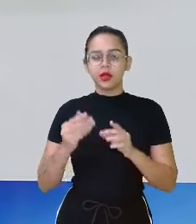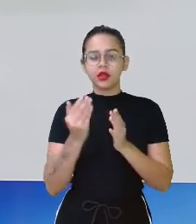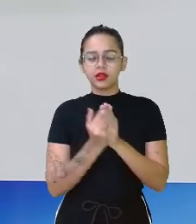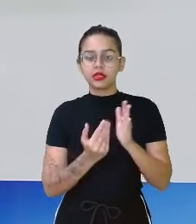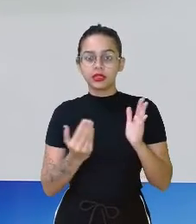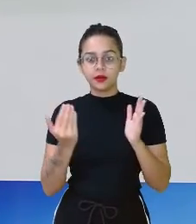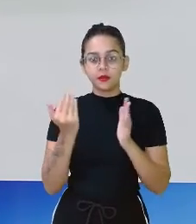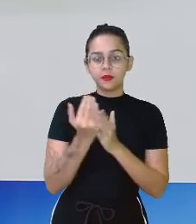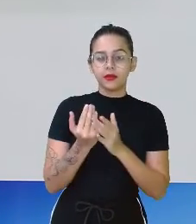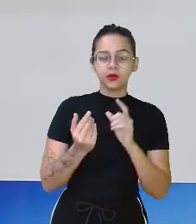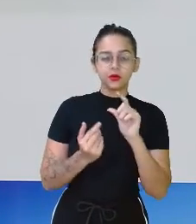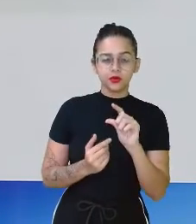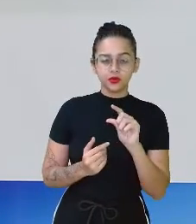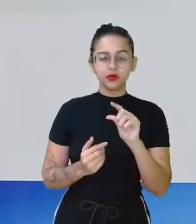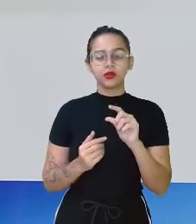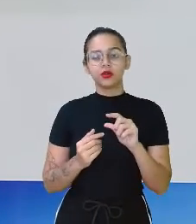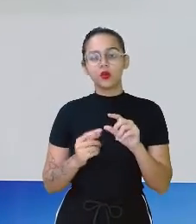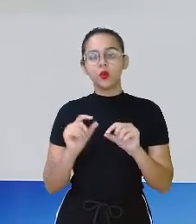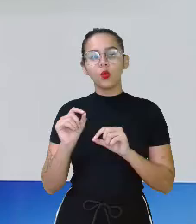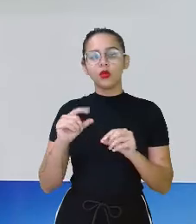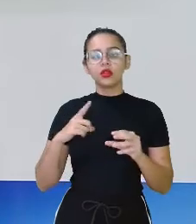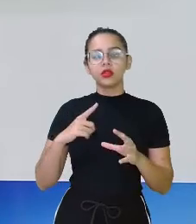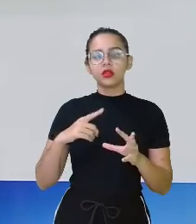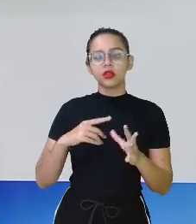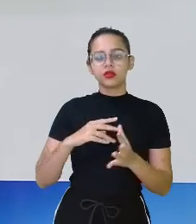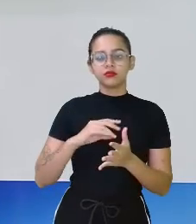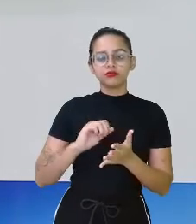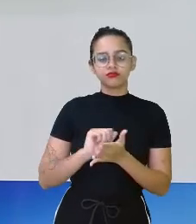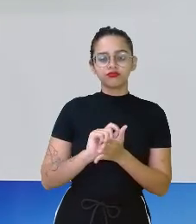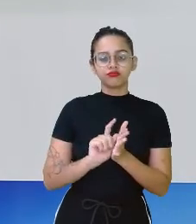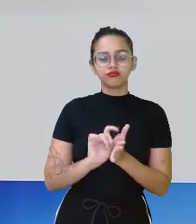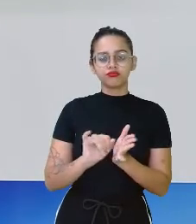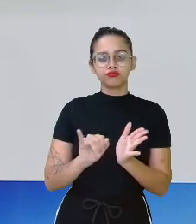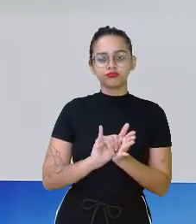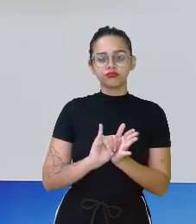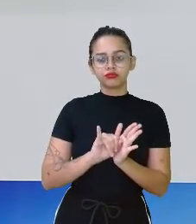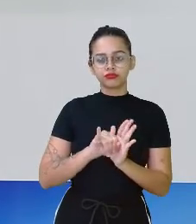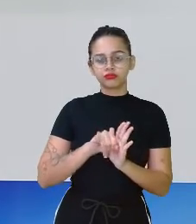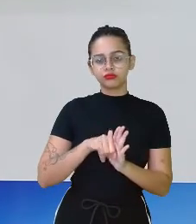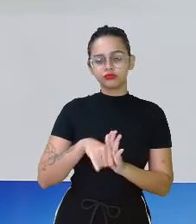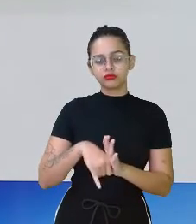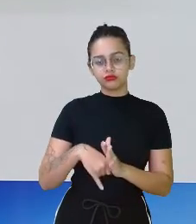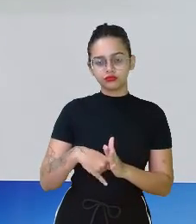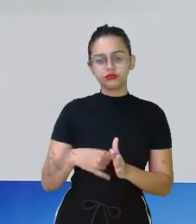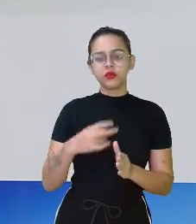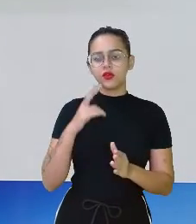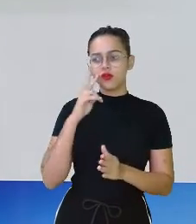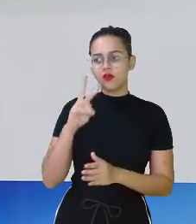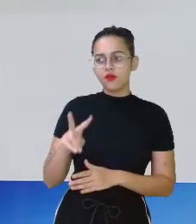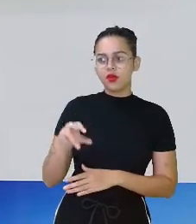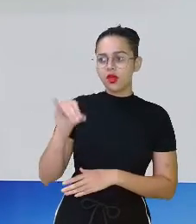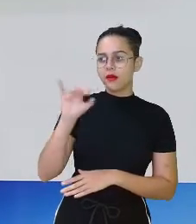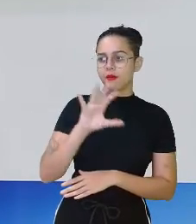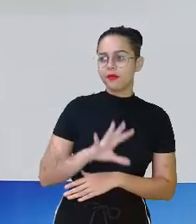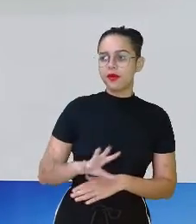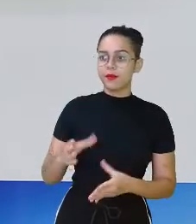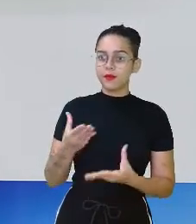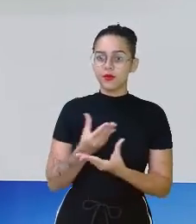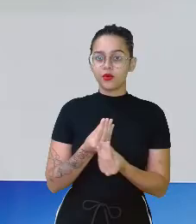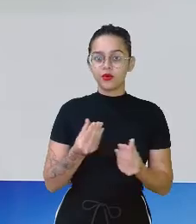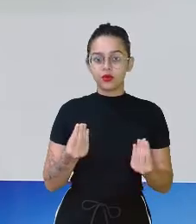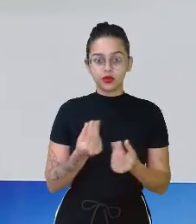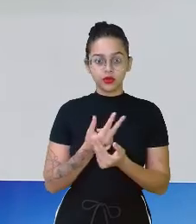né, a fragmentação, né? Então, a gente viu ali nessa imagem muita coisa. E